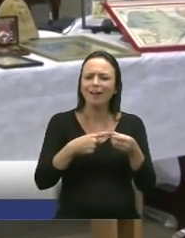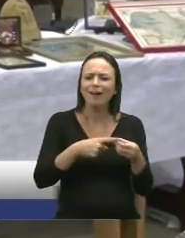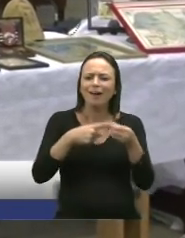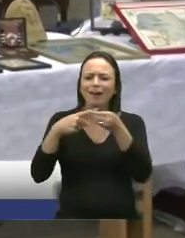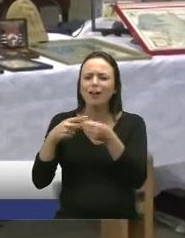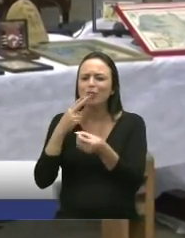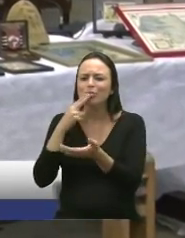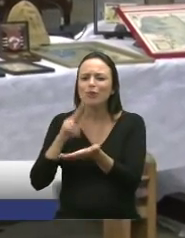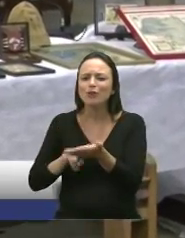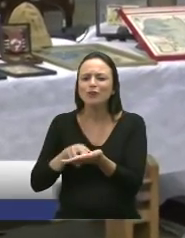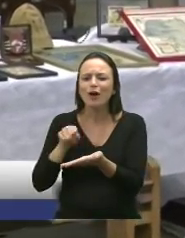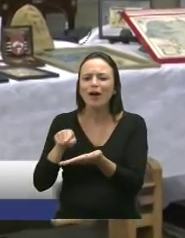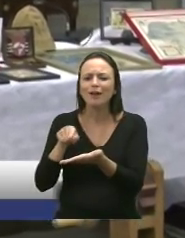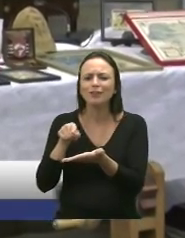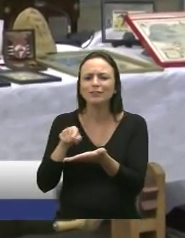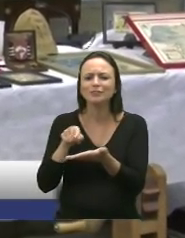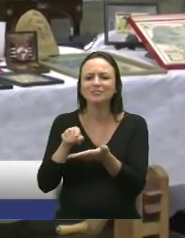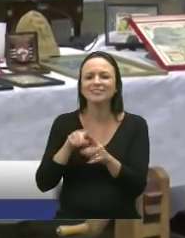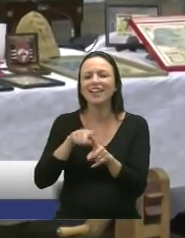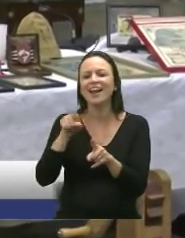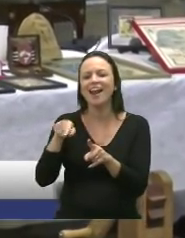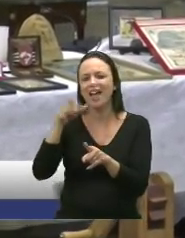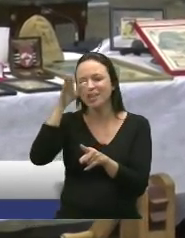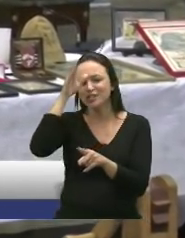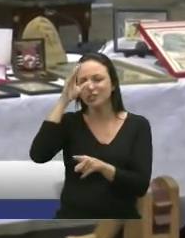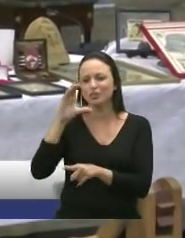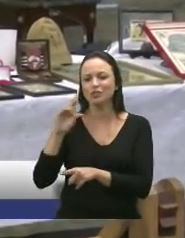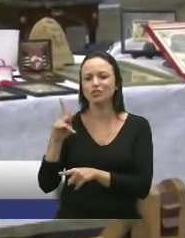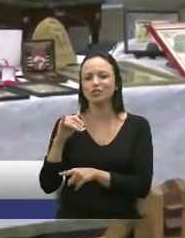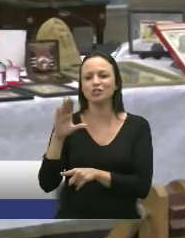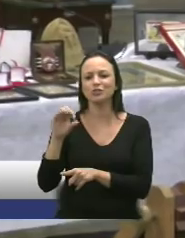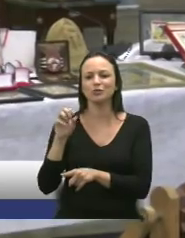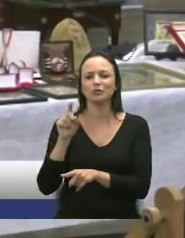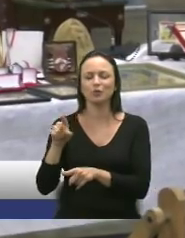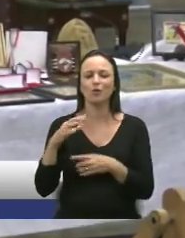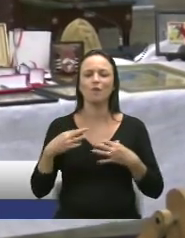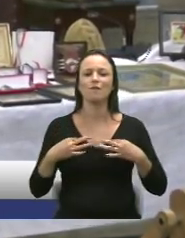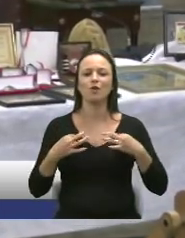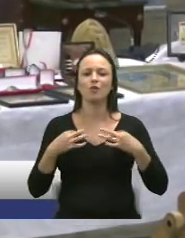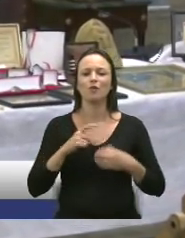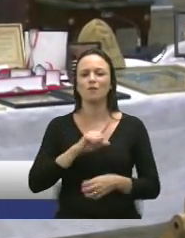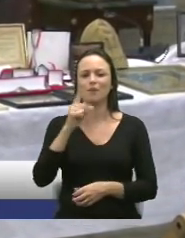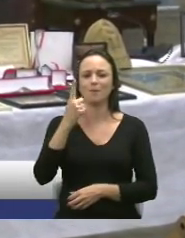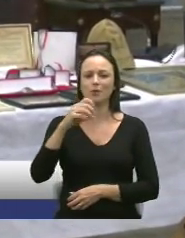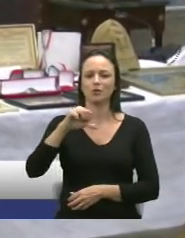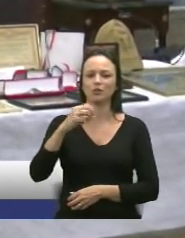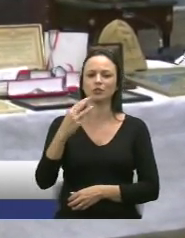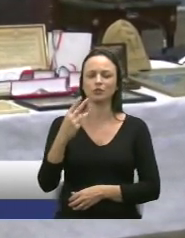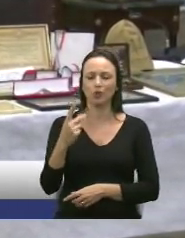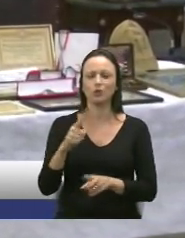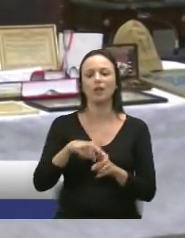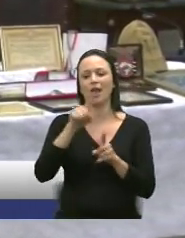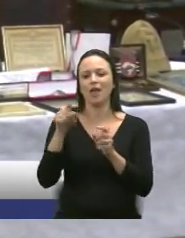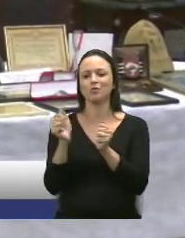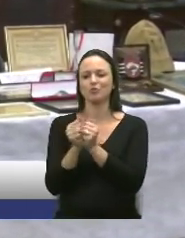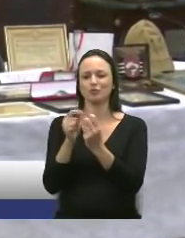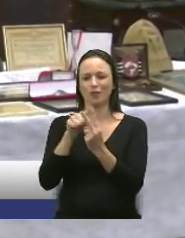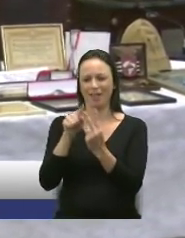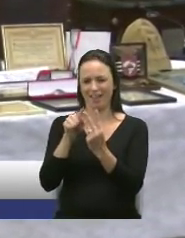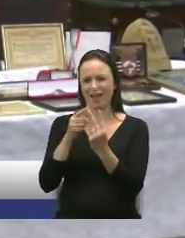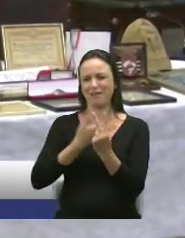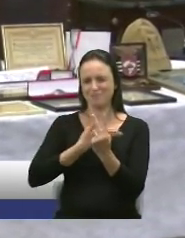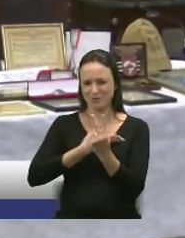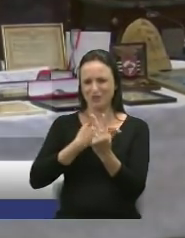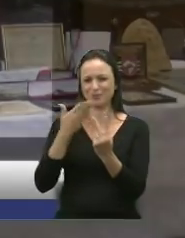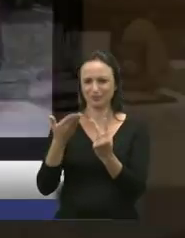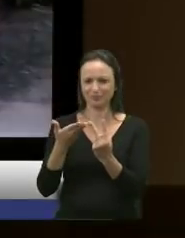De lá era o tio Chico. Tio Chico foi voluntário em 32, do lado dele foi aquele voluntário, aquele da direita na